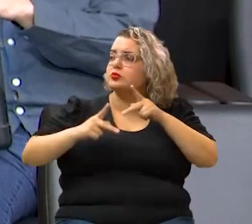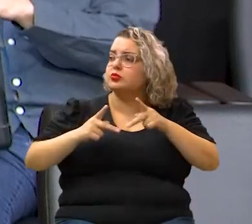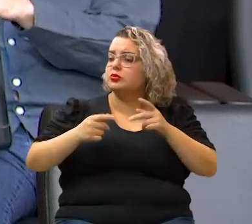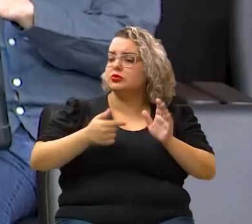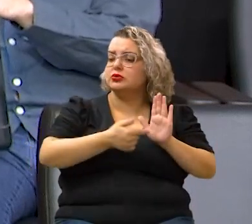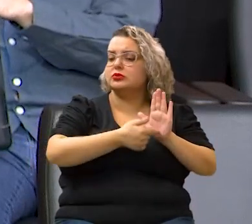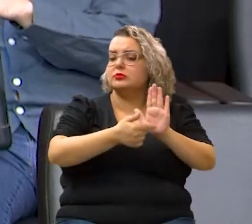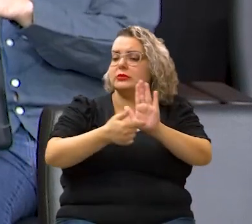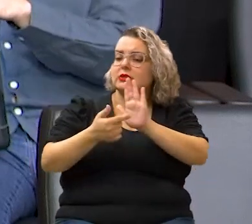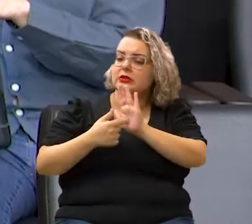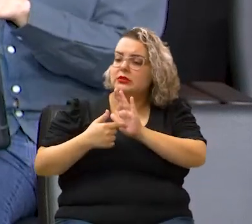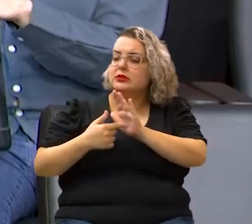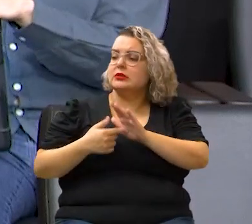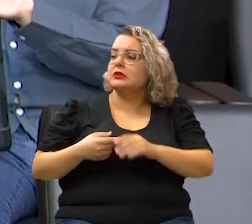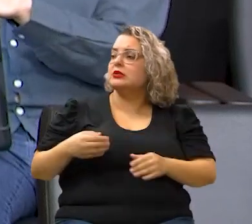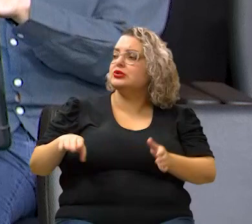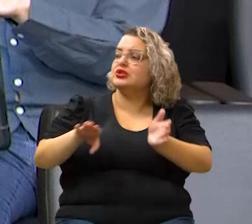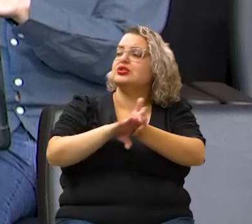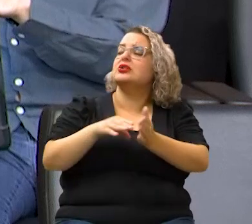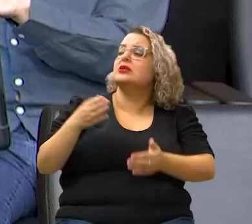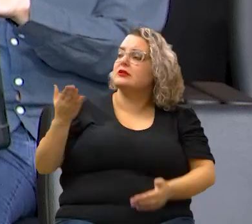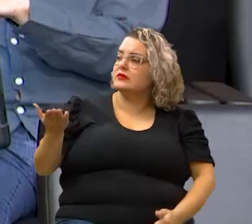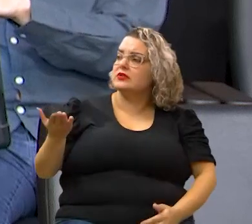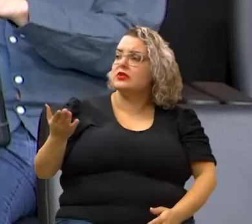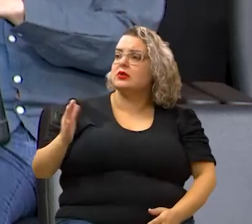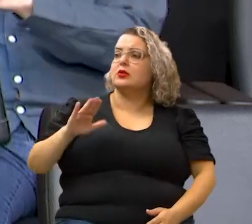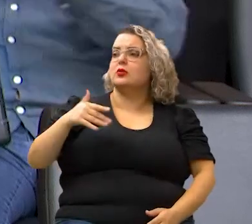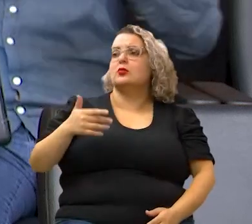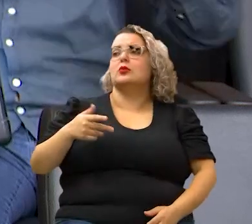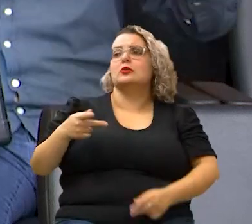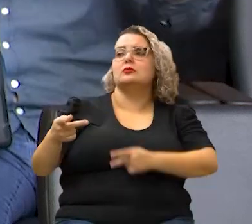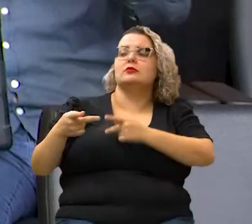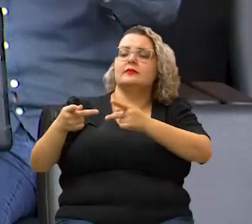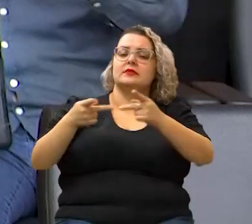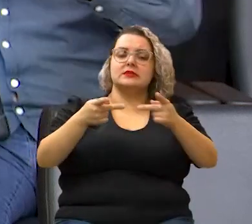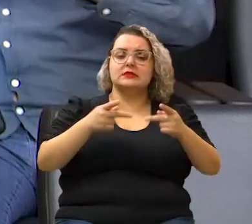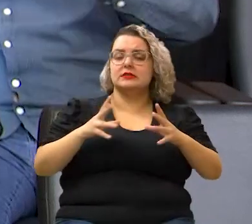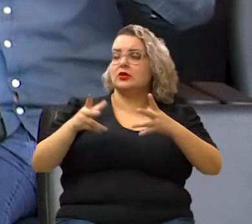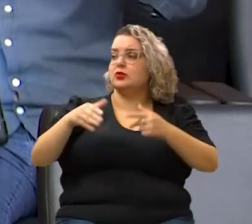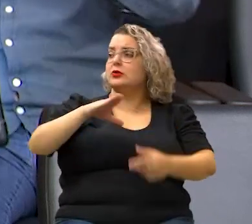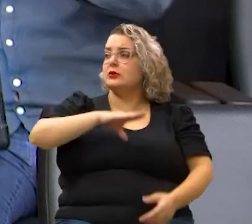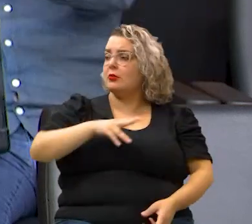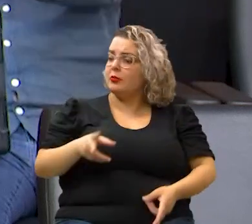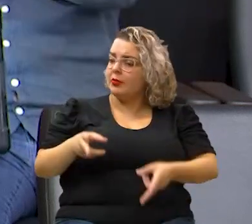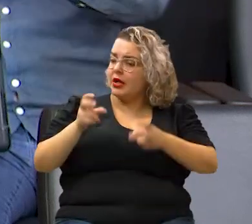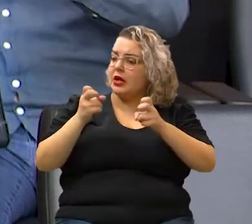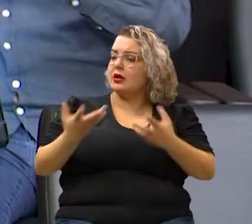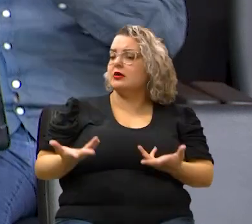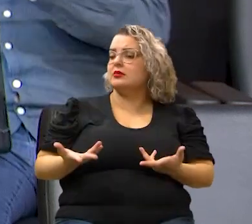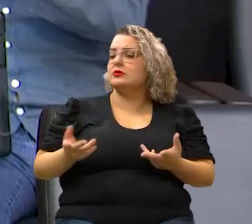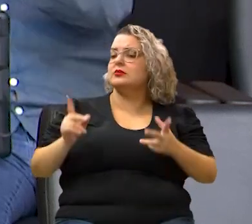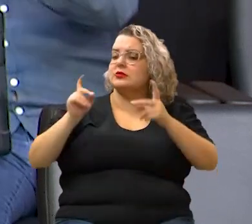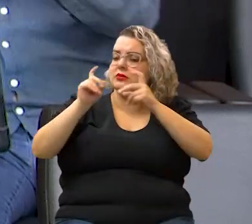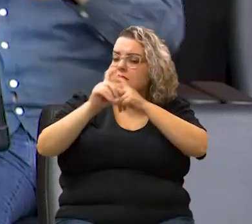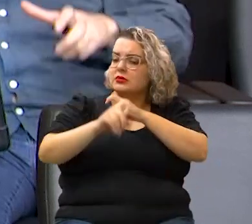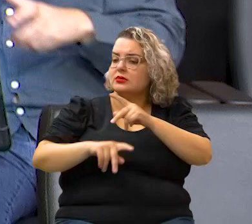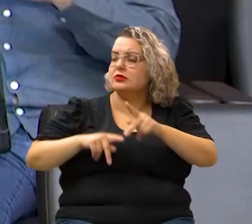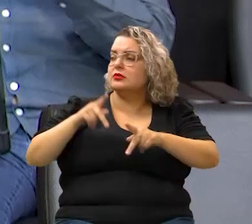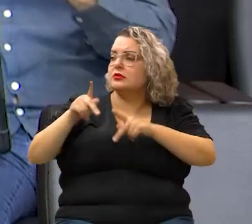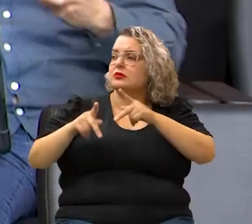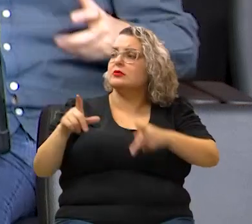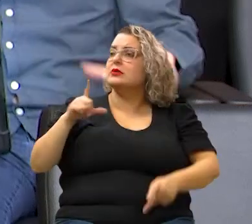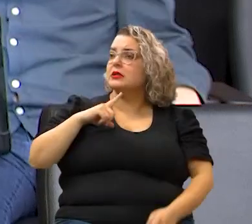a população apresenta esta demanda até você? Quando você circula pela cidade, você também percebe